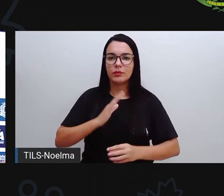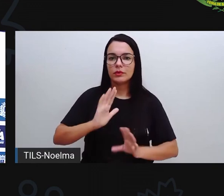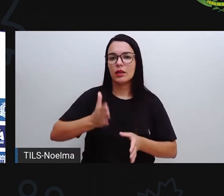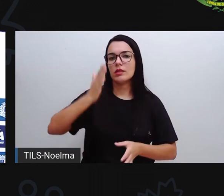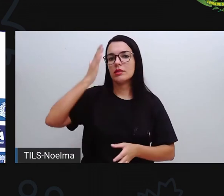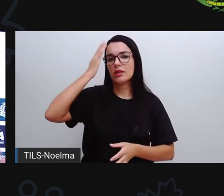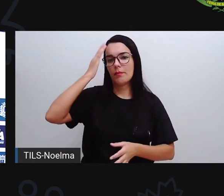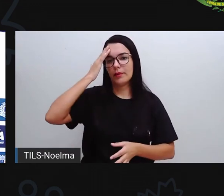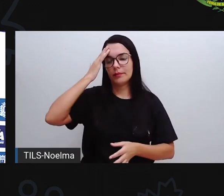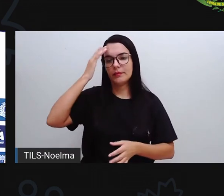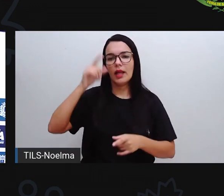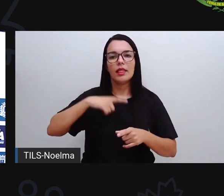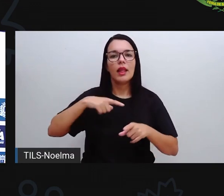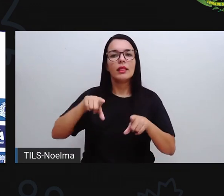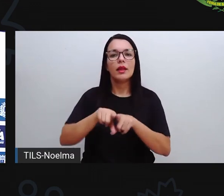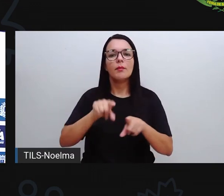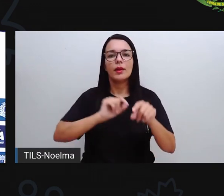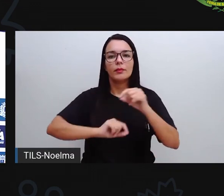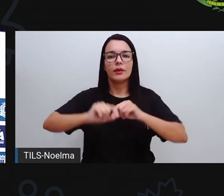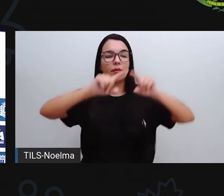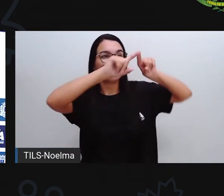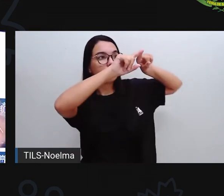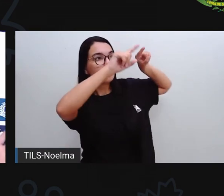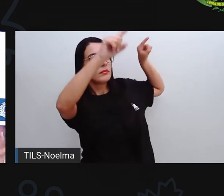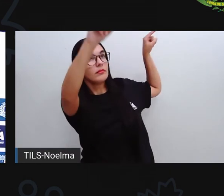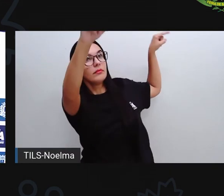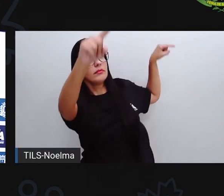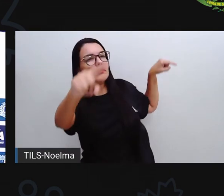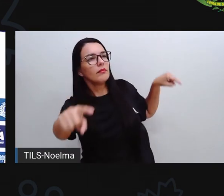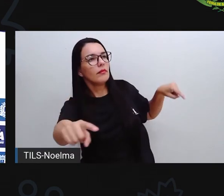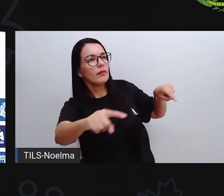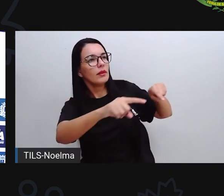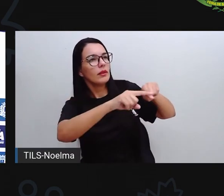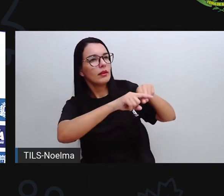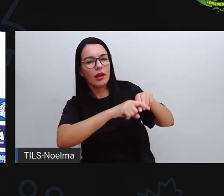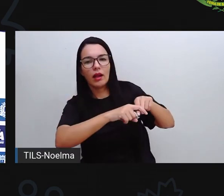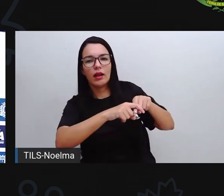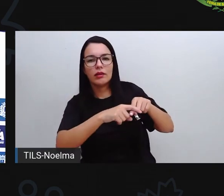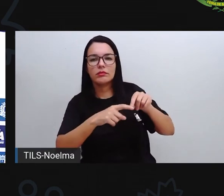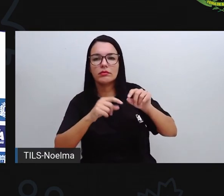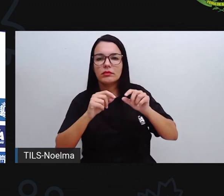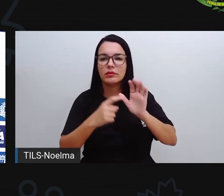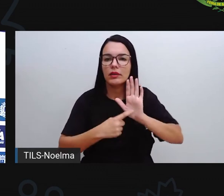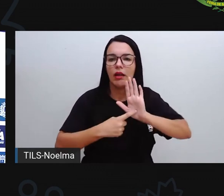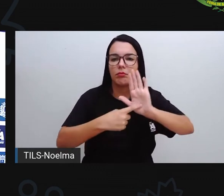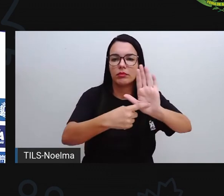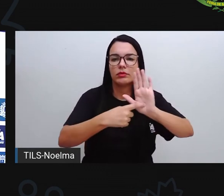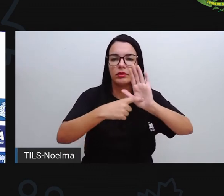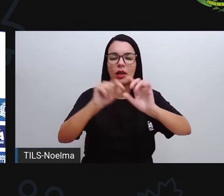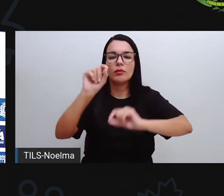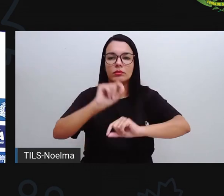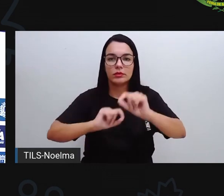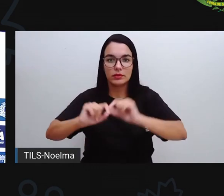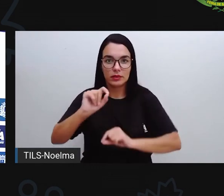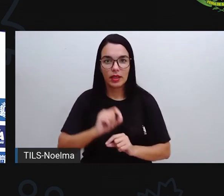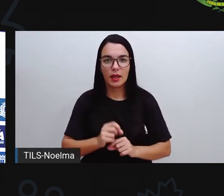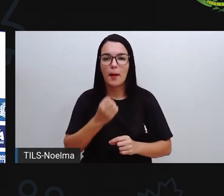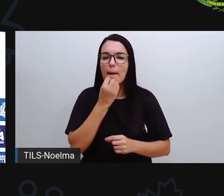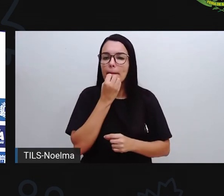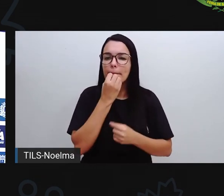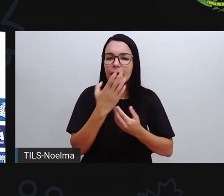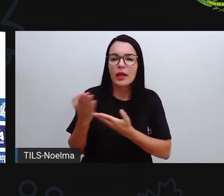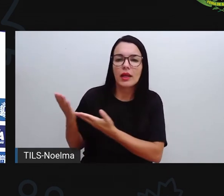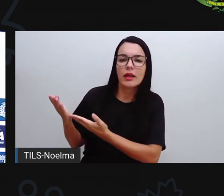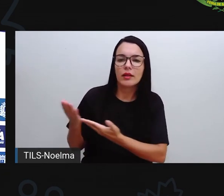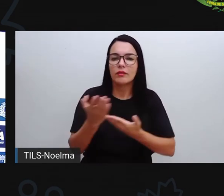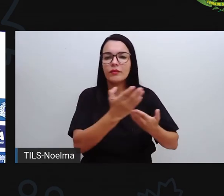grandes fachadas de entrada da cidade, né? Com "Seja bem-vindo à Feira de Santana". Volte sempre, já quando